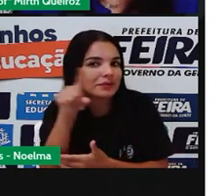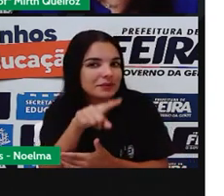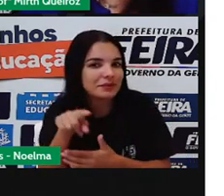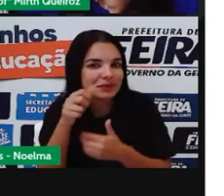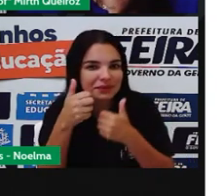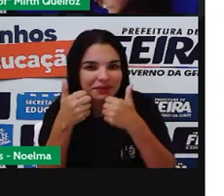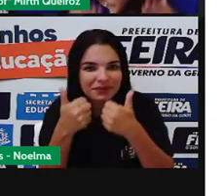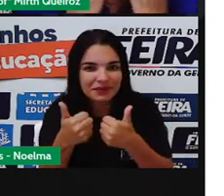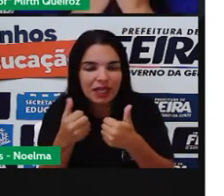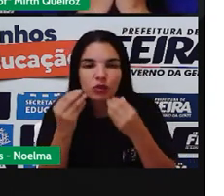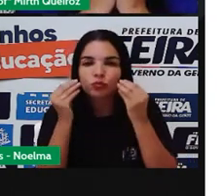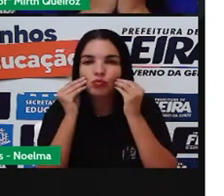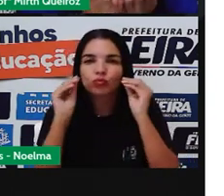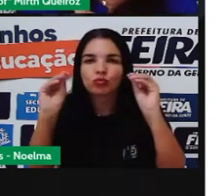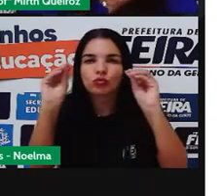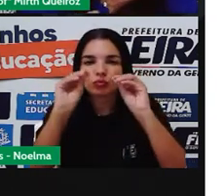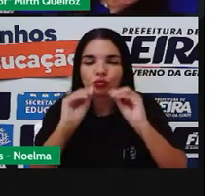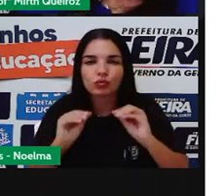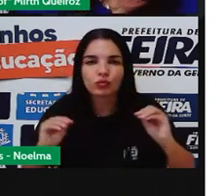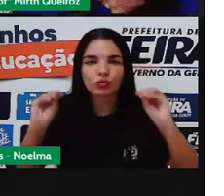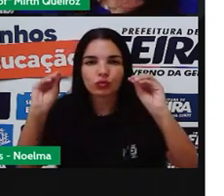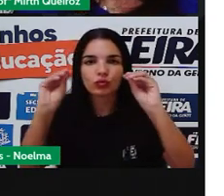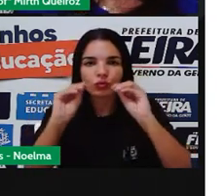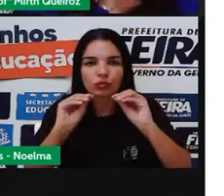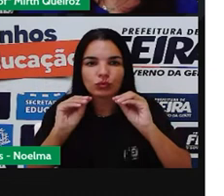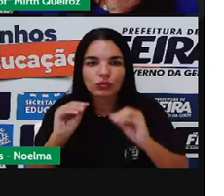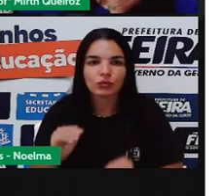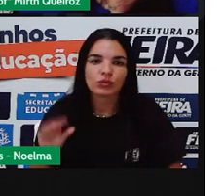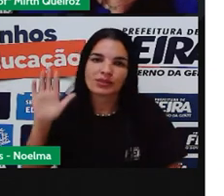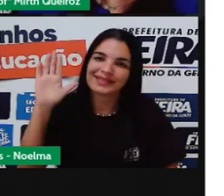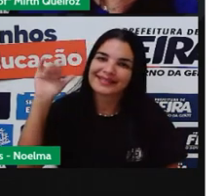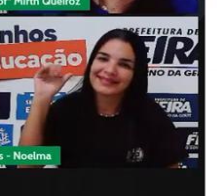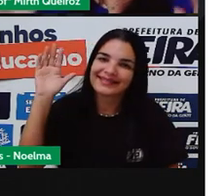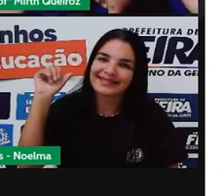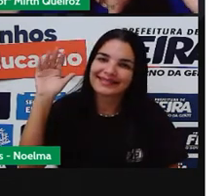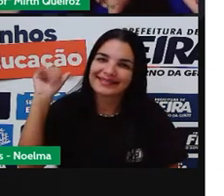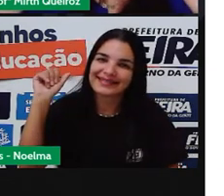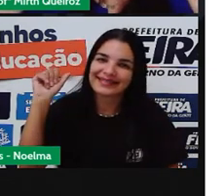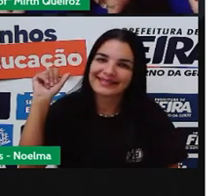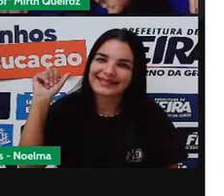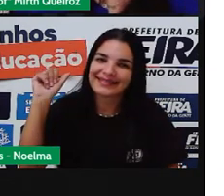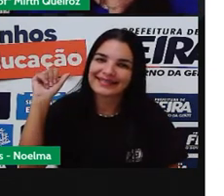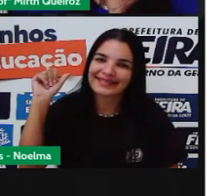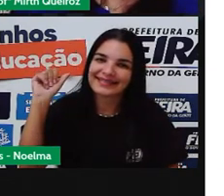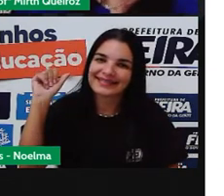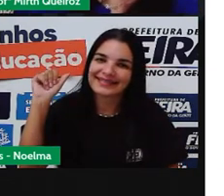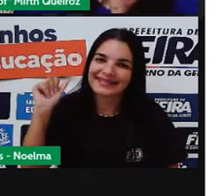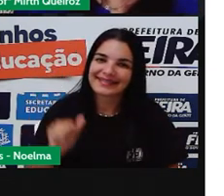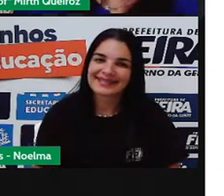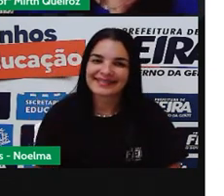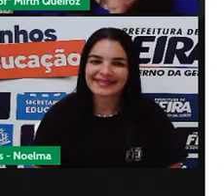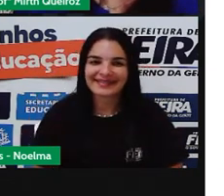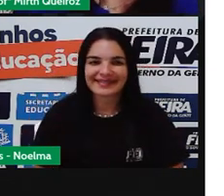vocês, certo? Beijinho no coração de cada um de vocês e até já. Tchau, tchau.